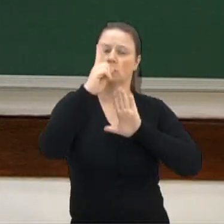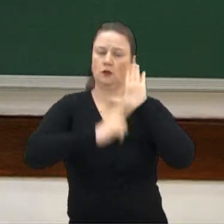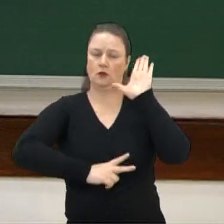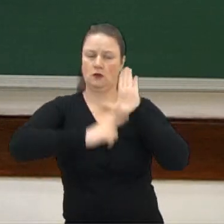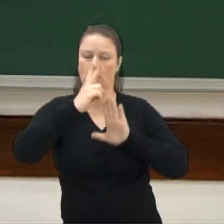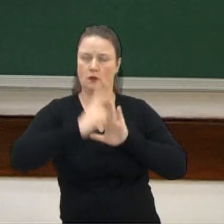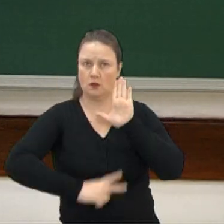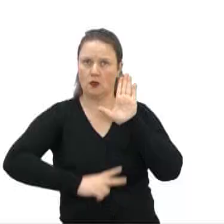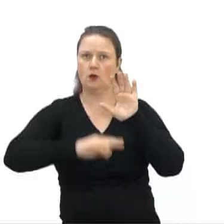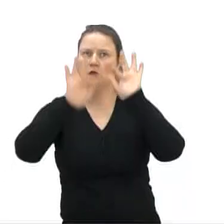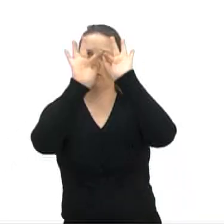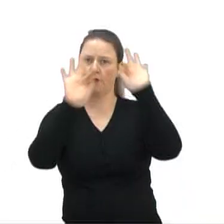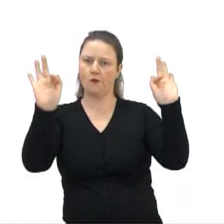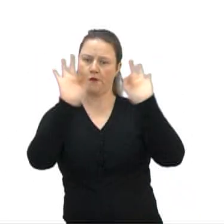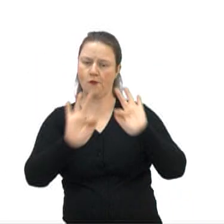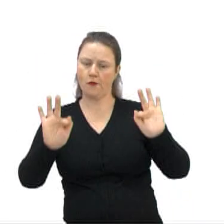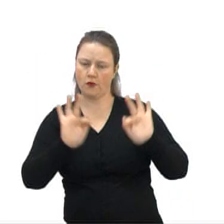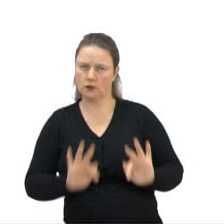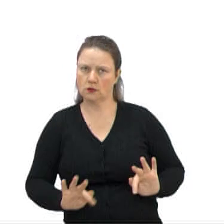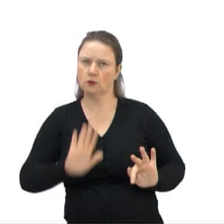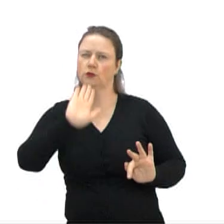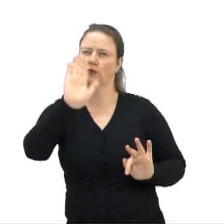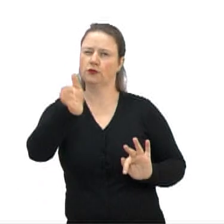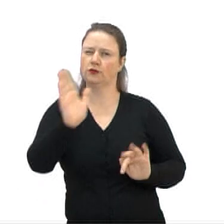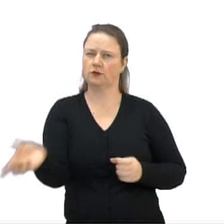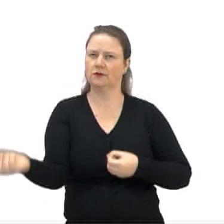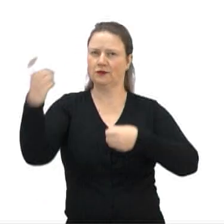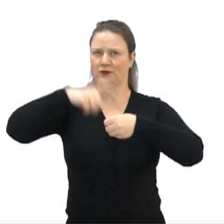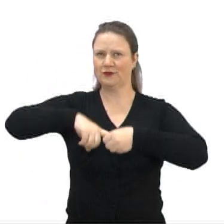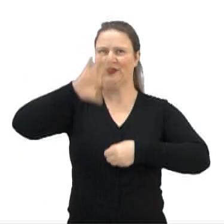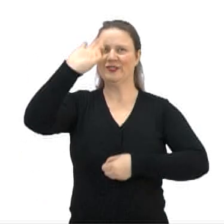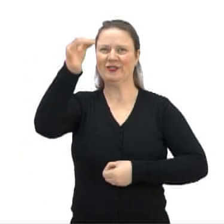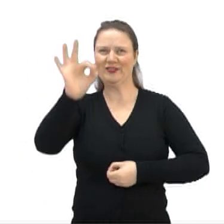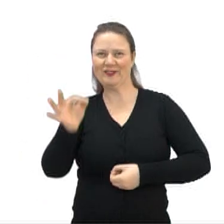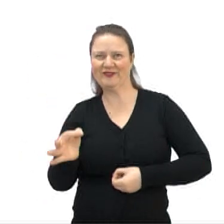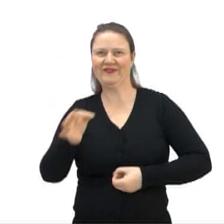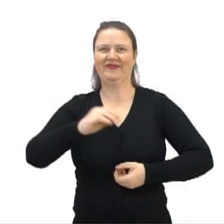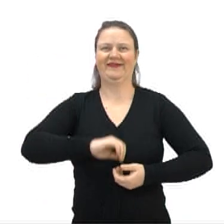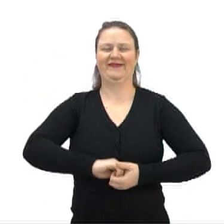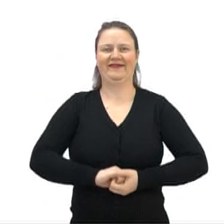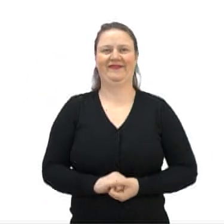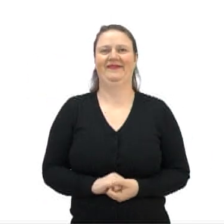e a análise das frases e eu volto para a gente corrigir.